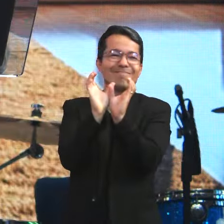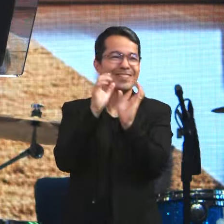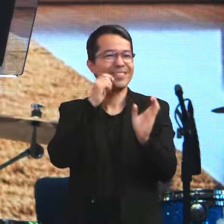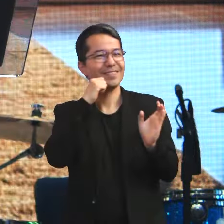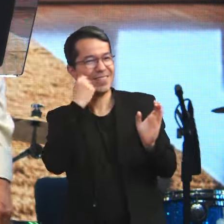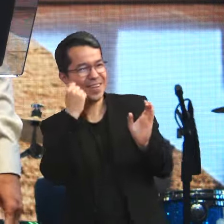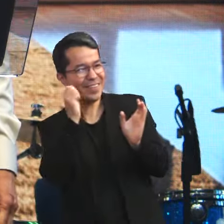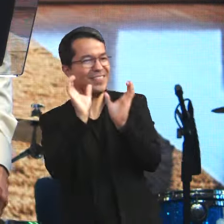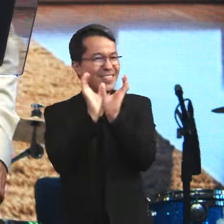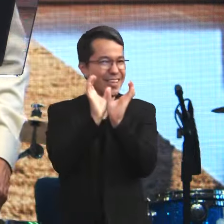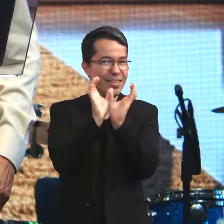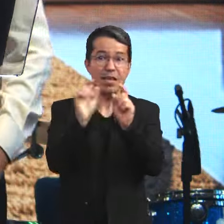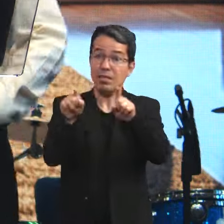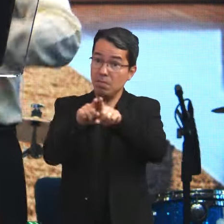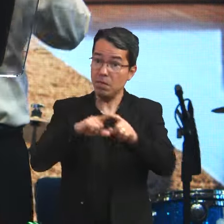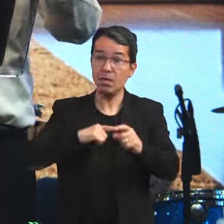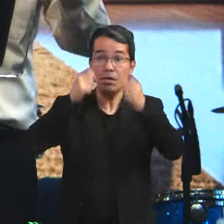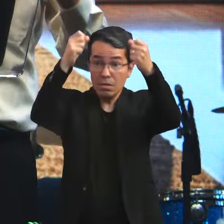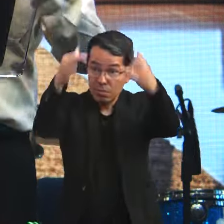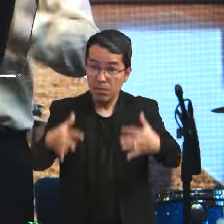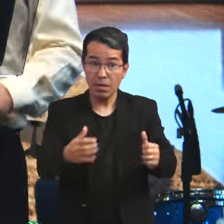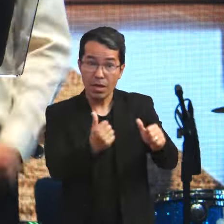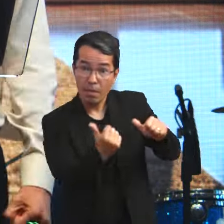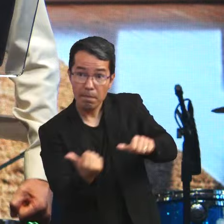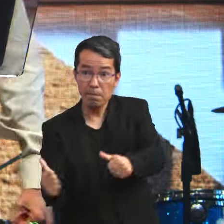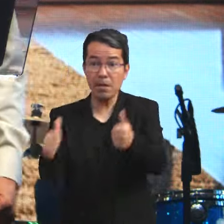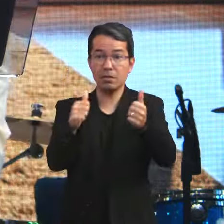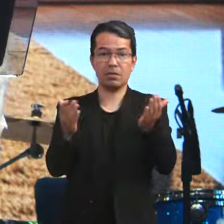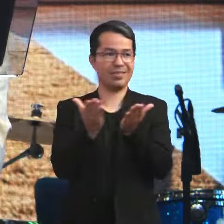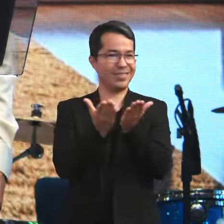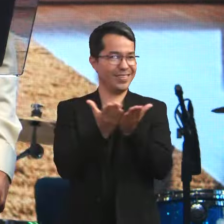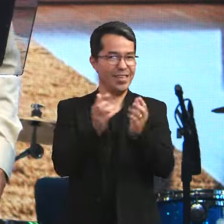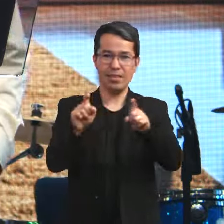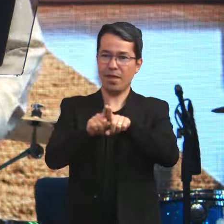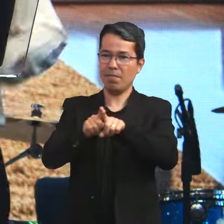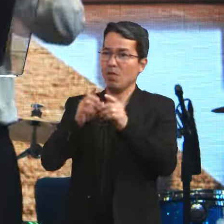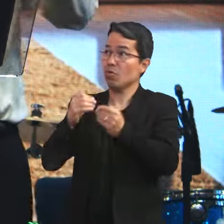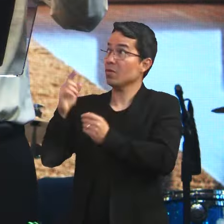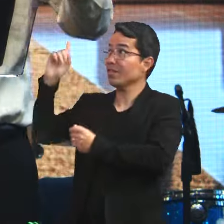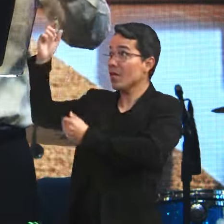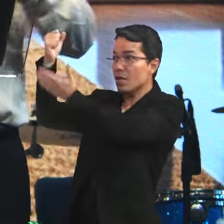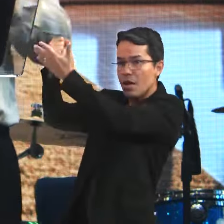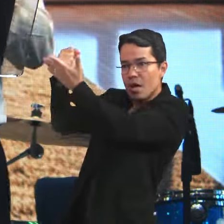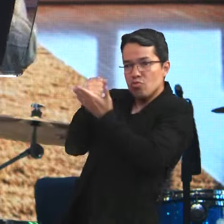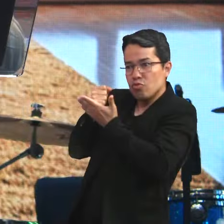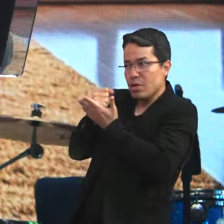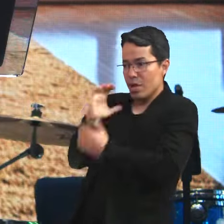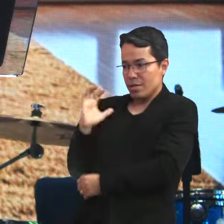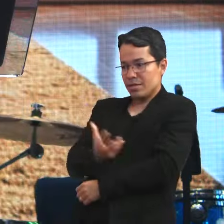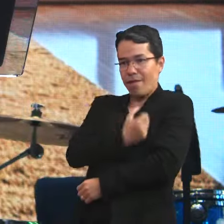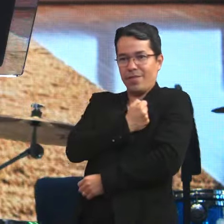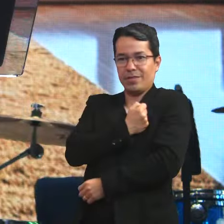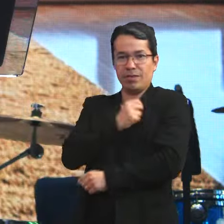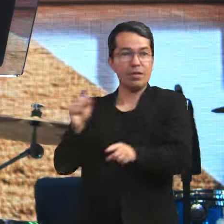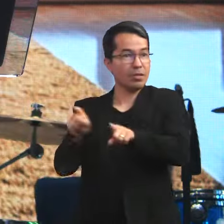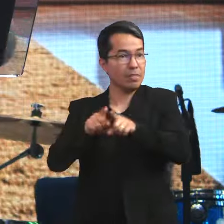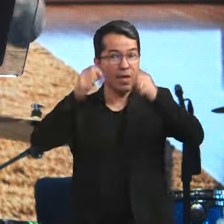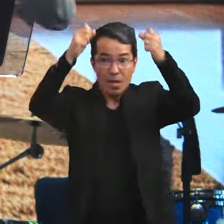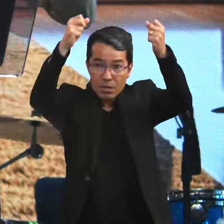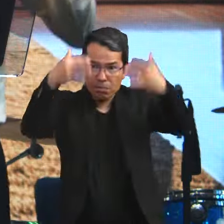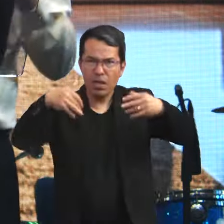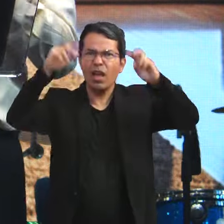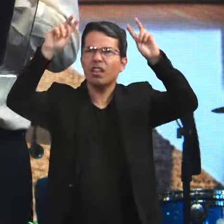Senor sobre batismo Cristão sobre a justificação sobre a